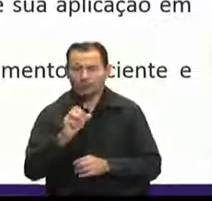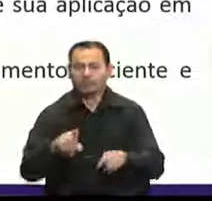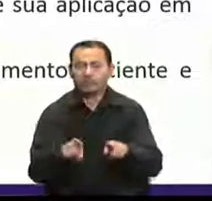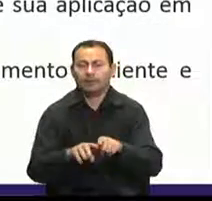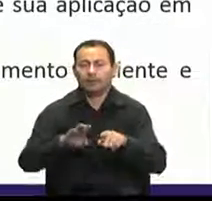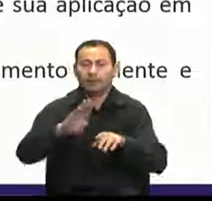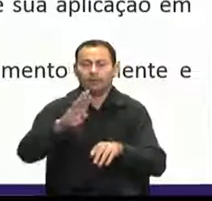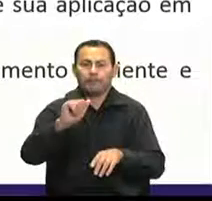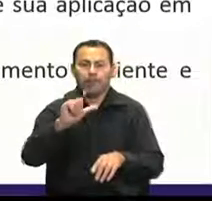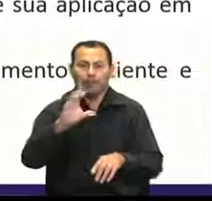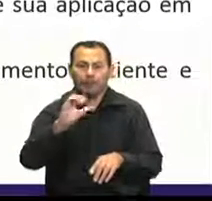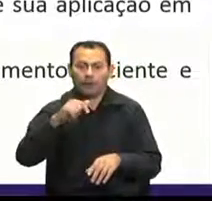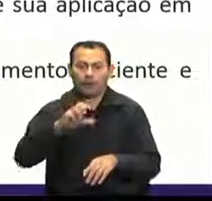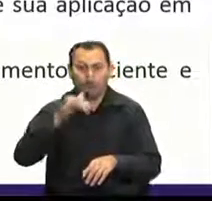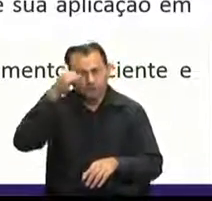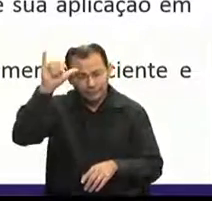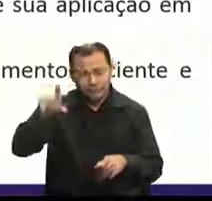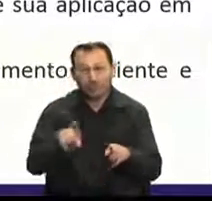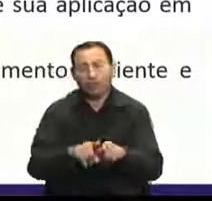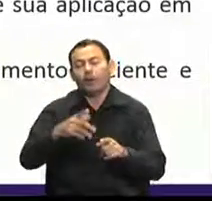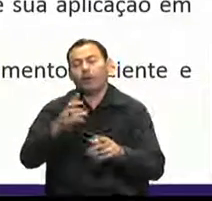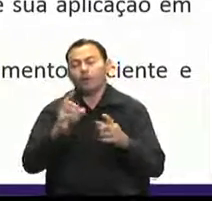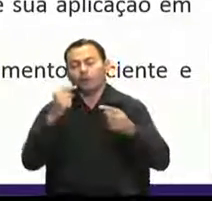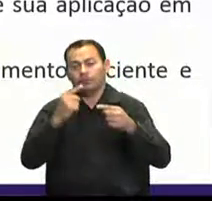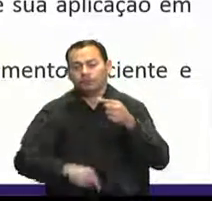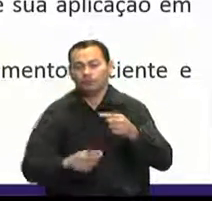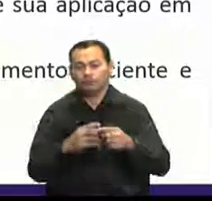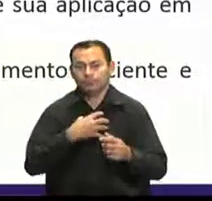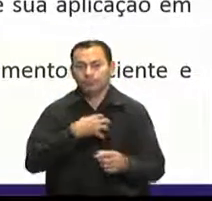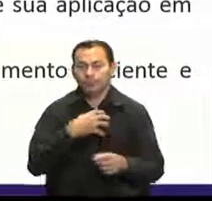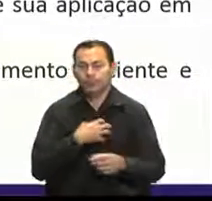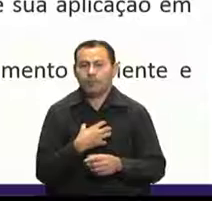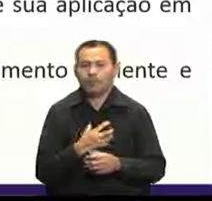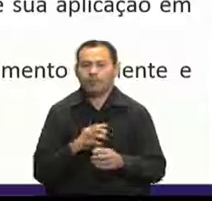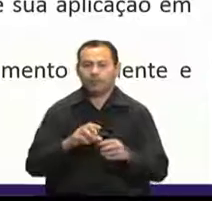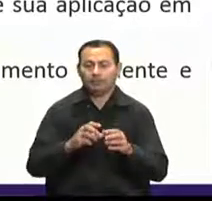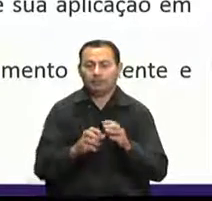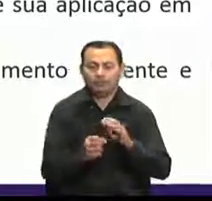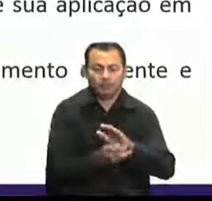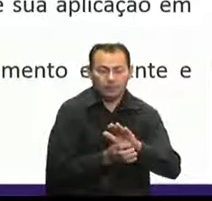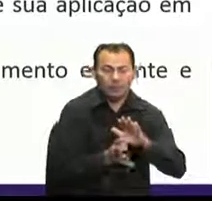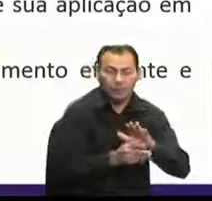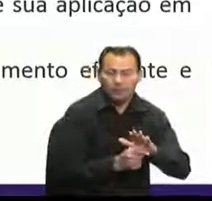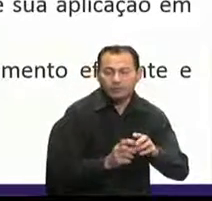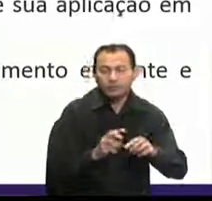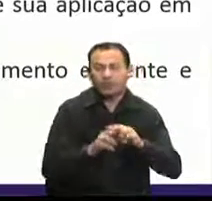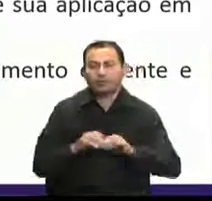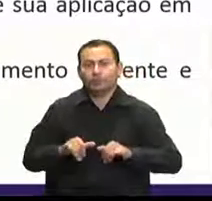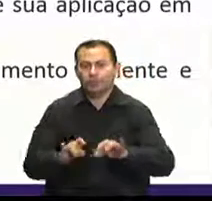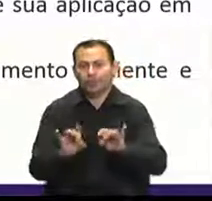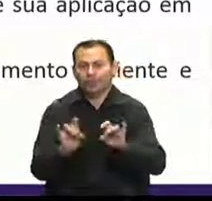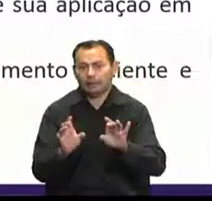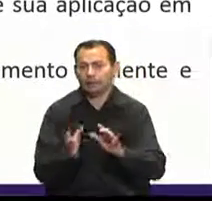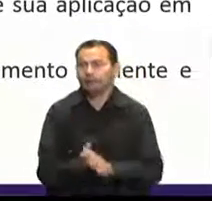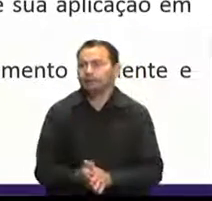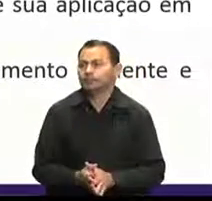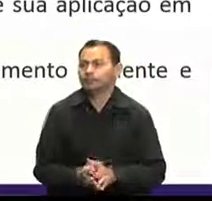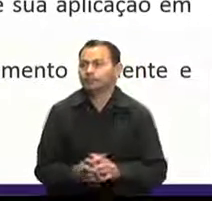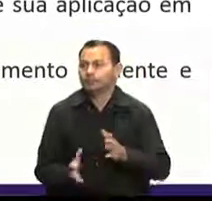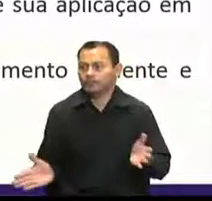e evitar ou coibir modalidade de fraude ou manipulação do mercado